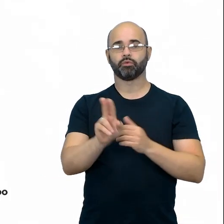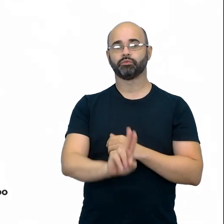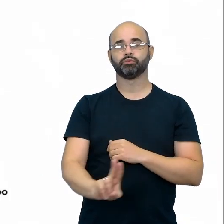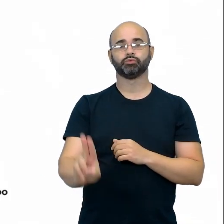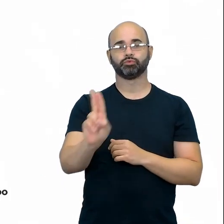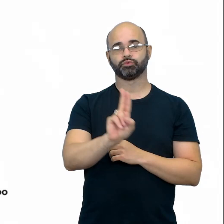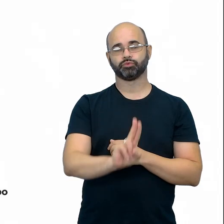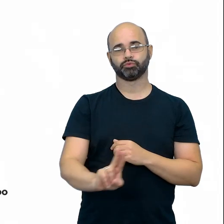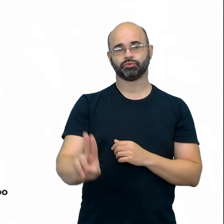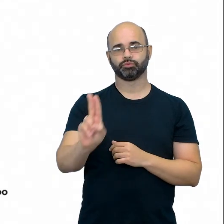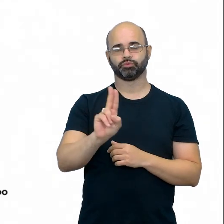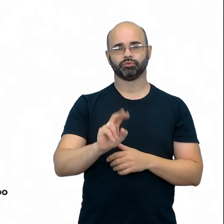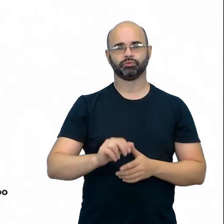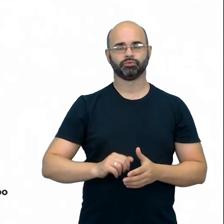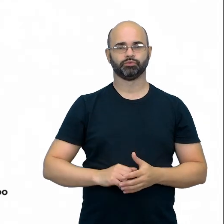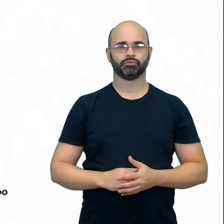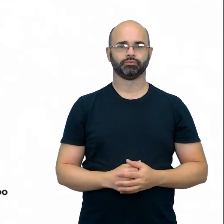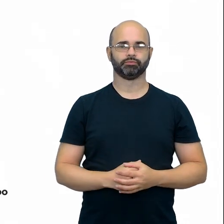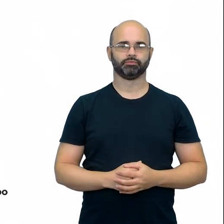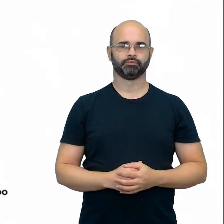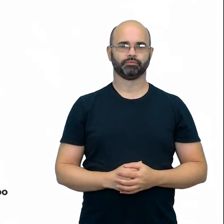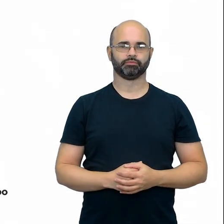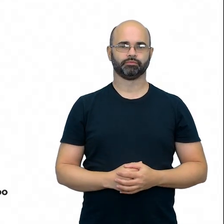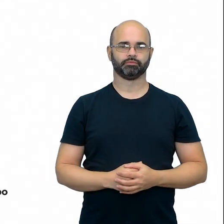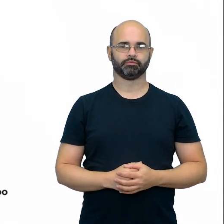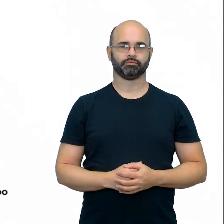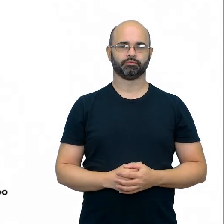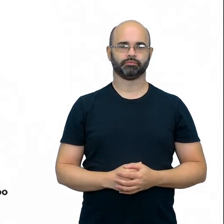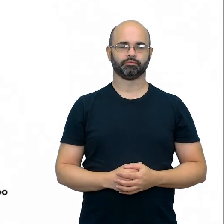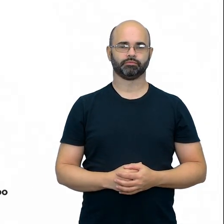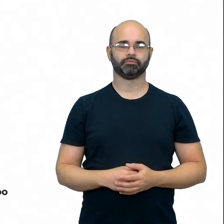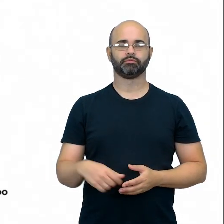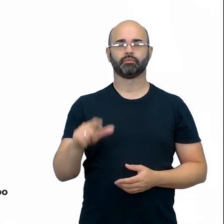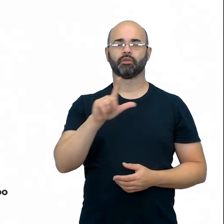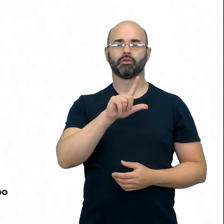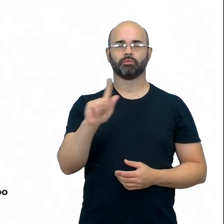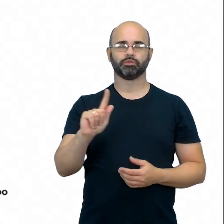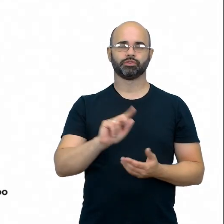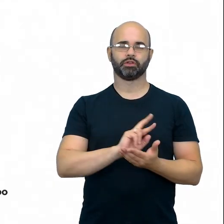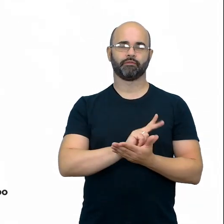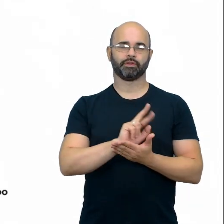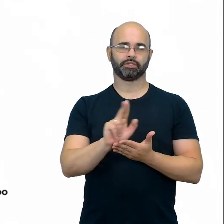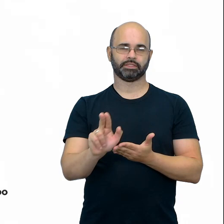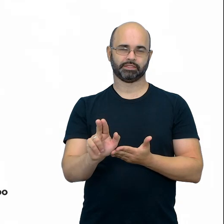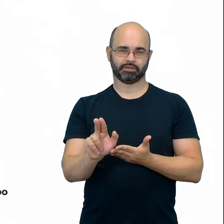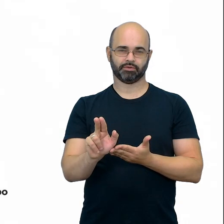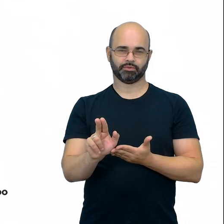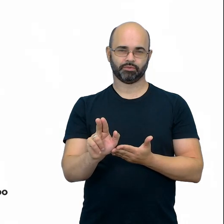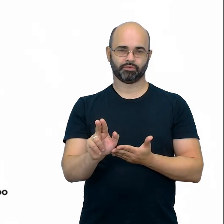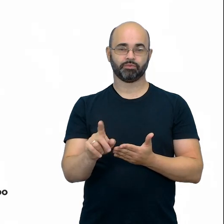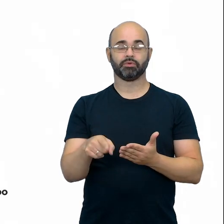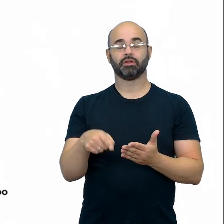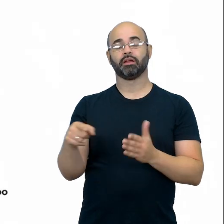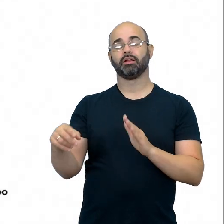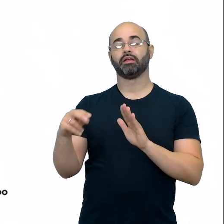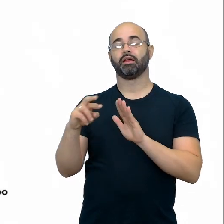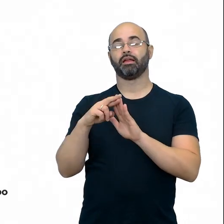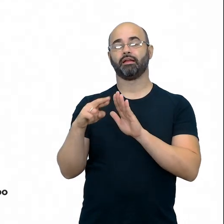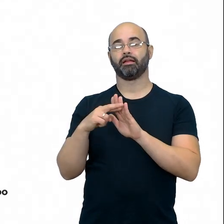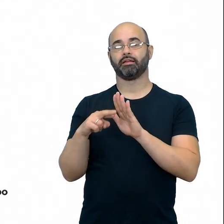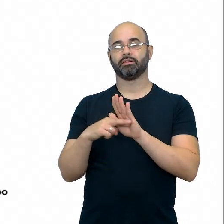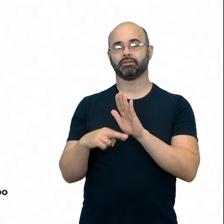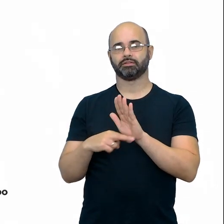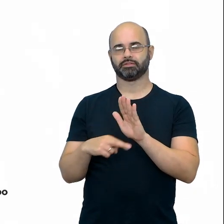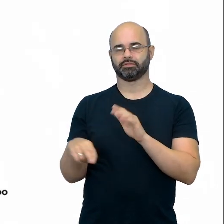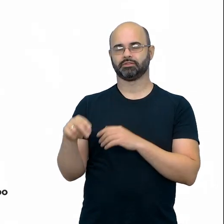o que determina a variação linguística não são necessariamente as regras da língua, nem a morfologia,